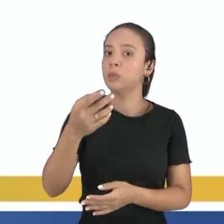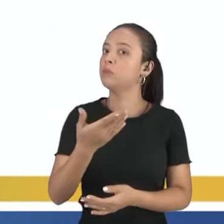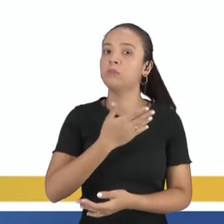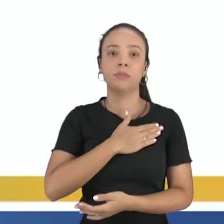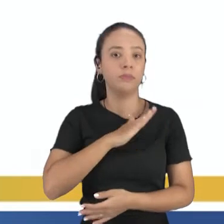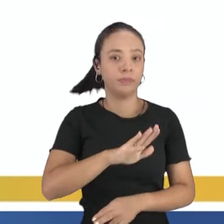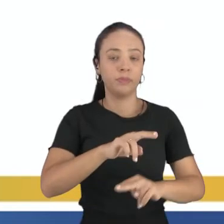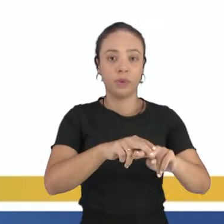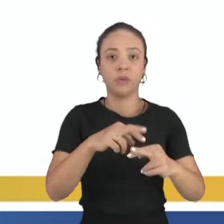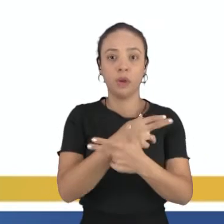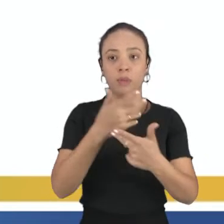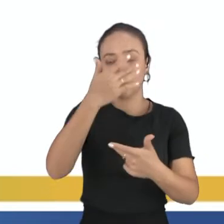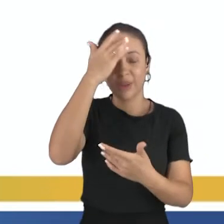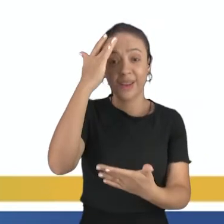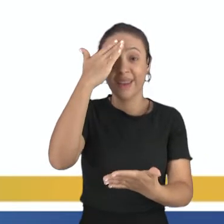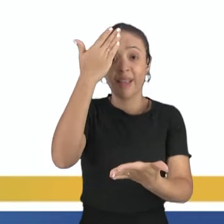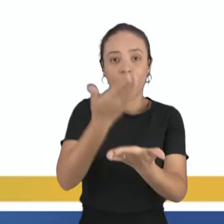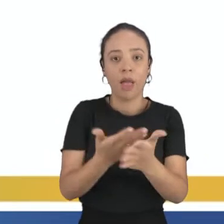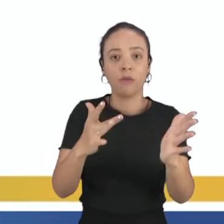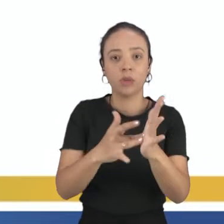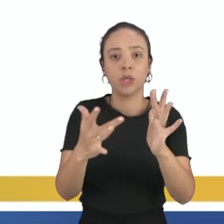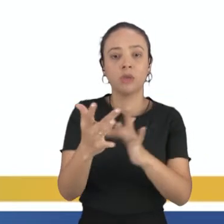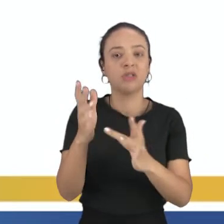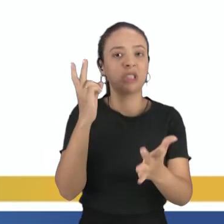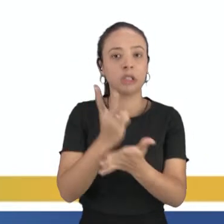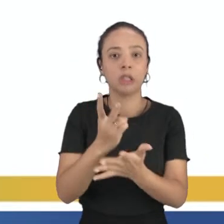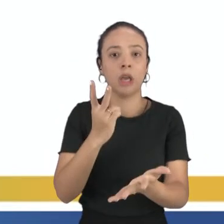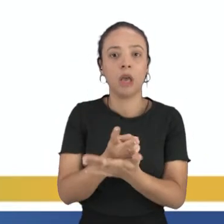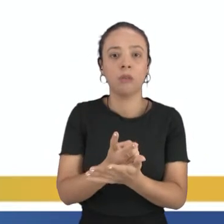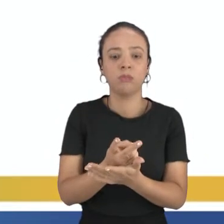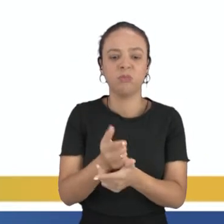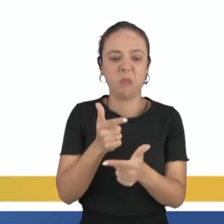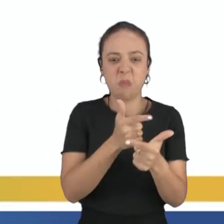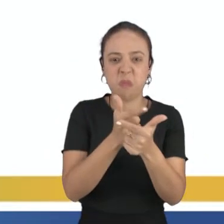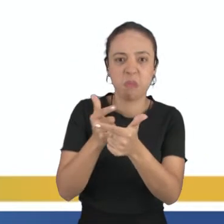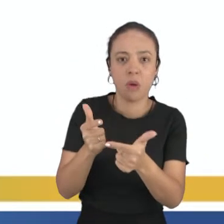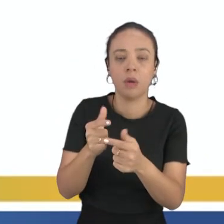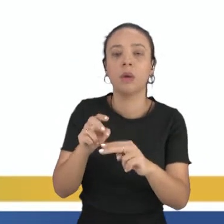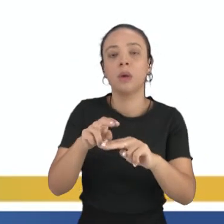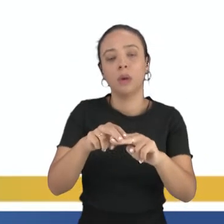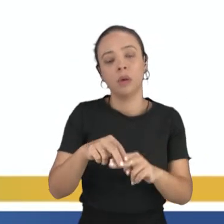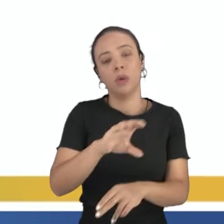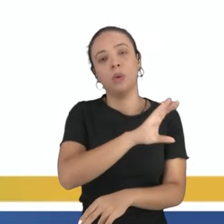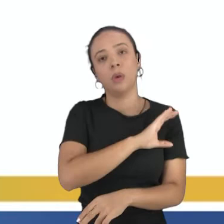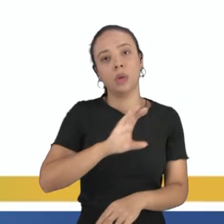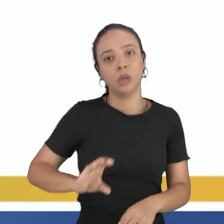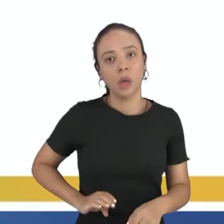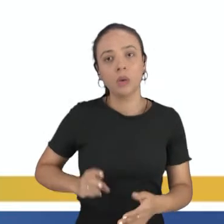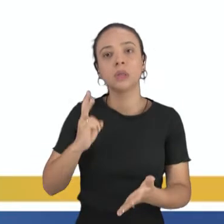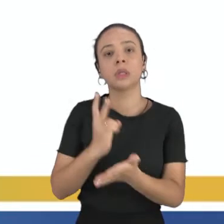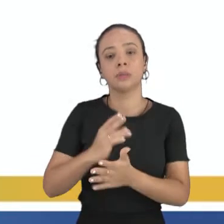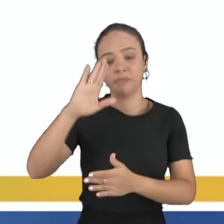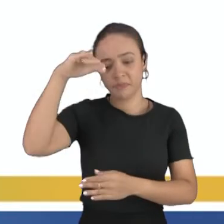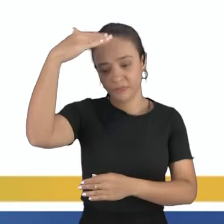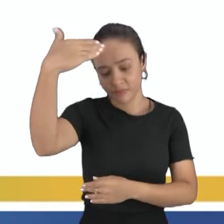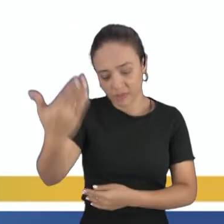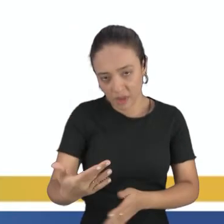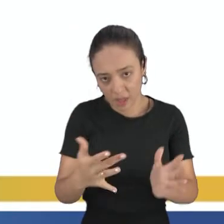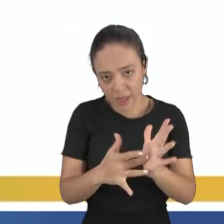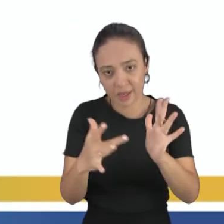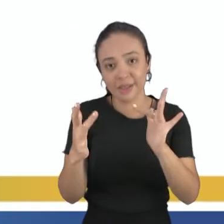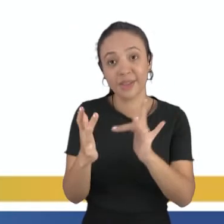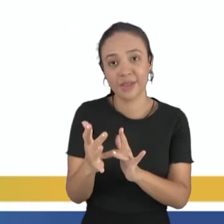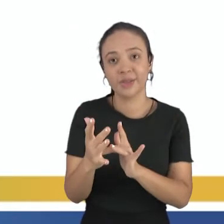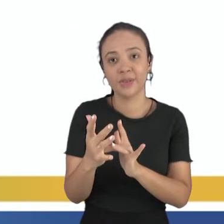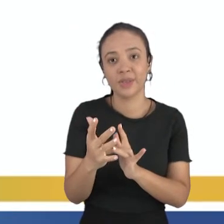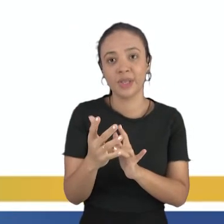grandes perseguições. Portanto, por ser uma fé proibida, os cristãos faziam suas homenagens a Jesus em locais